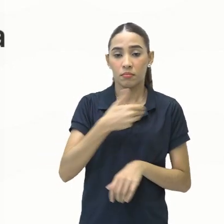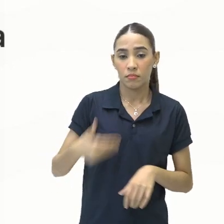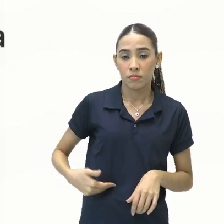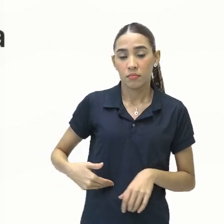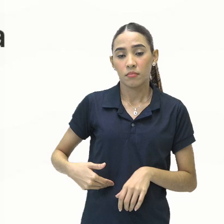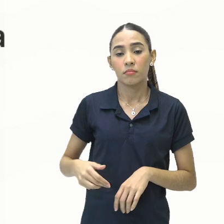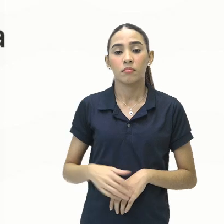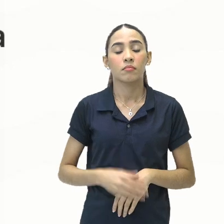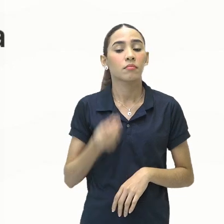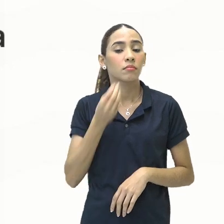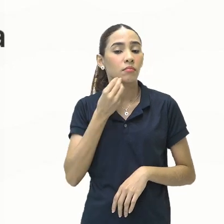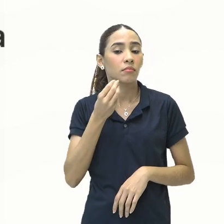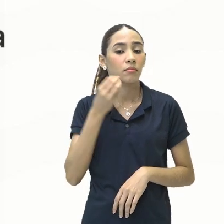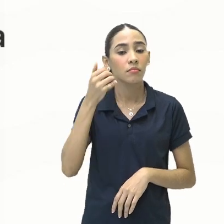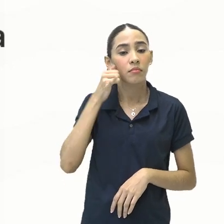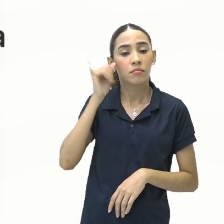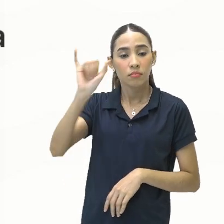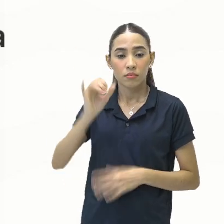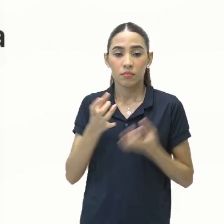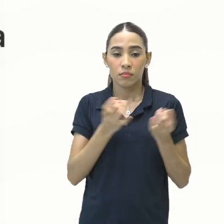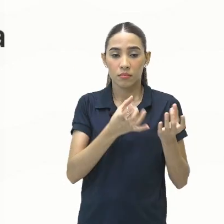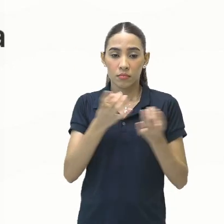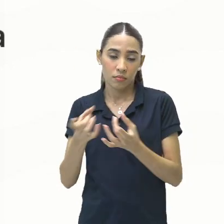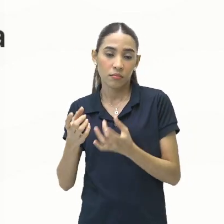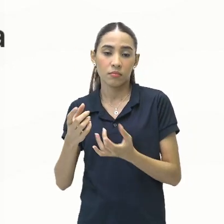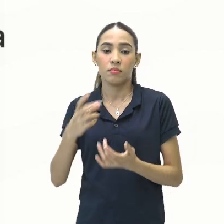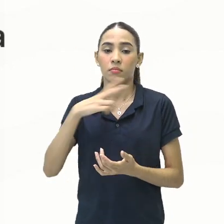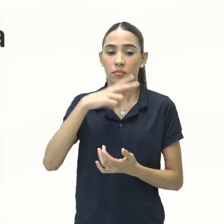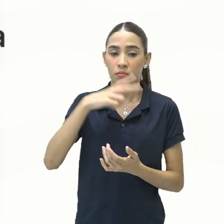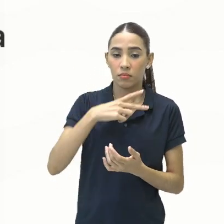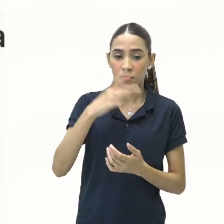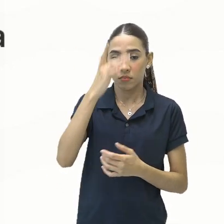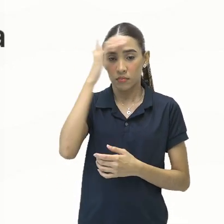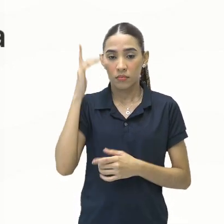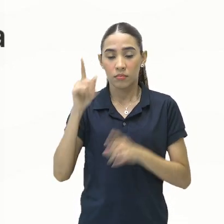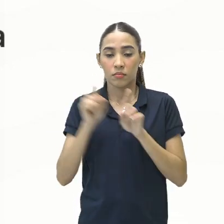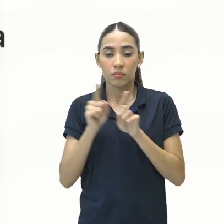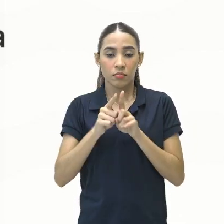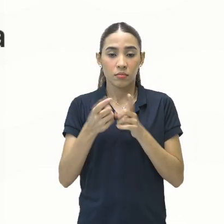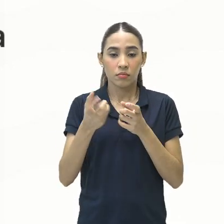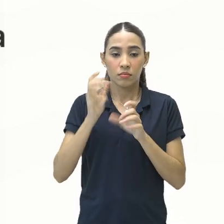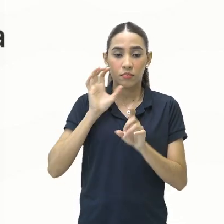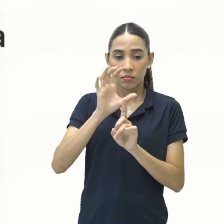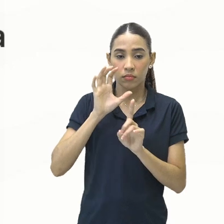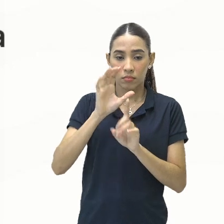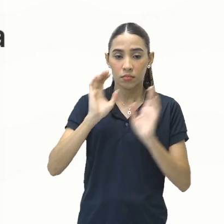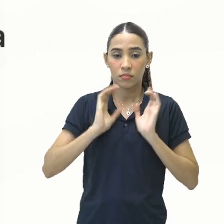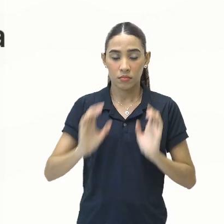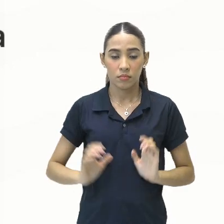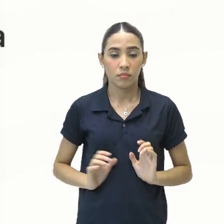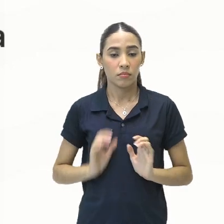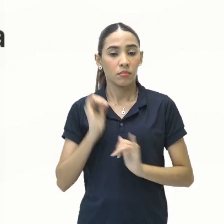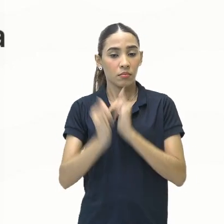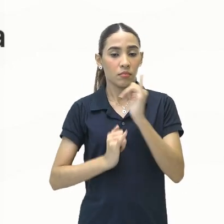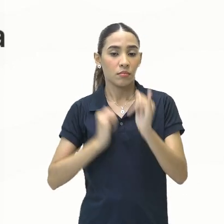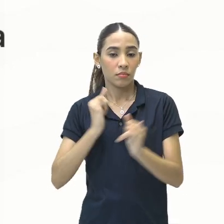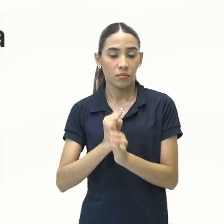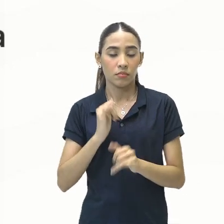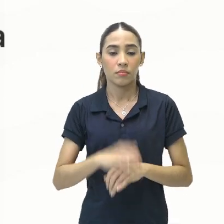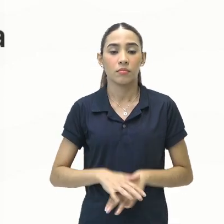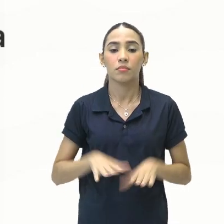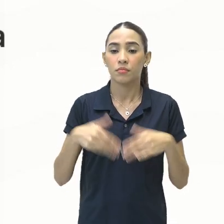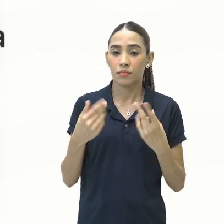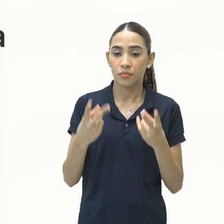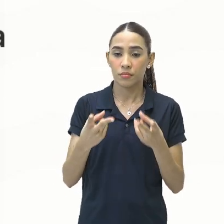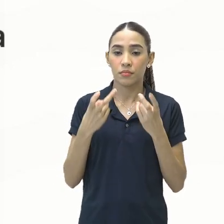governamentais para combater a venda de dados pessoais e a manipulação do comportamento nas redes. Então,